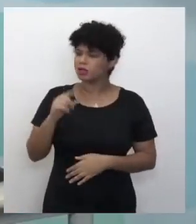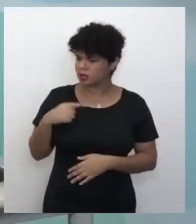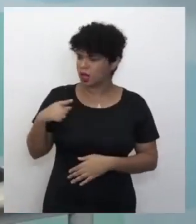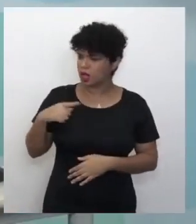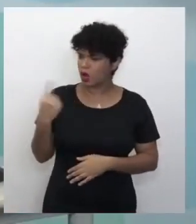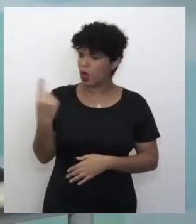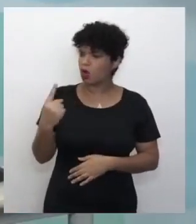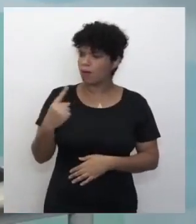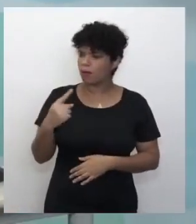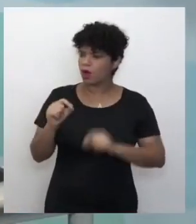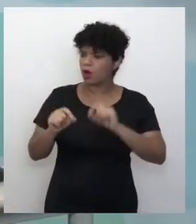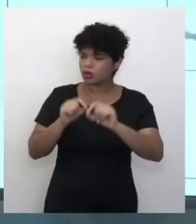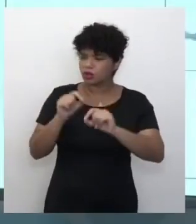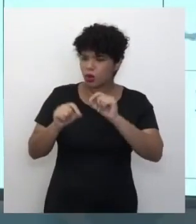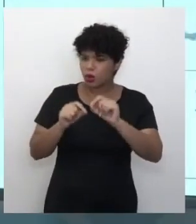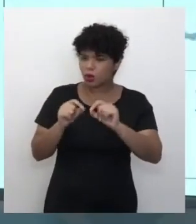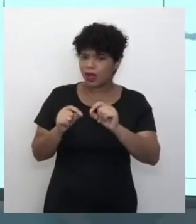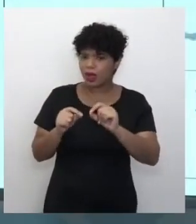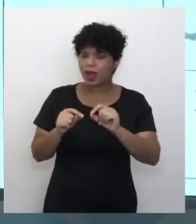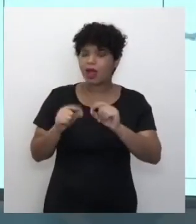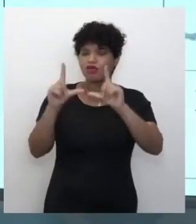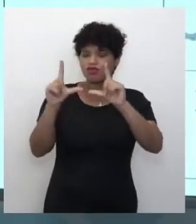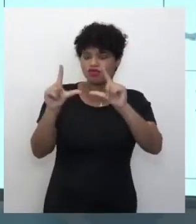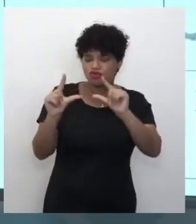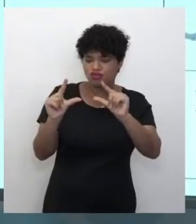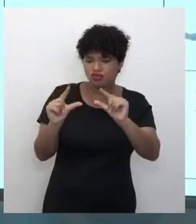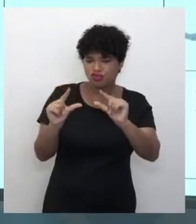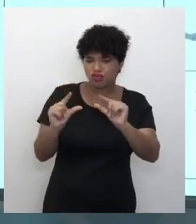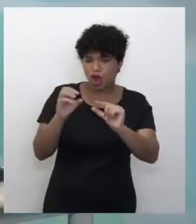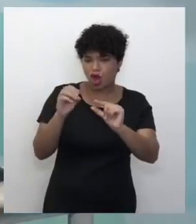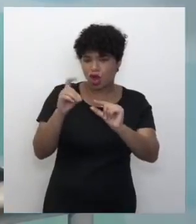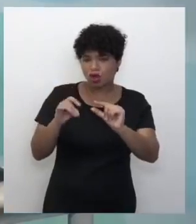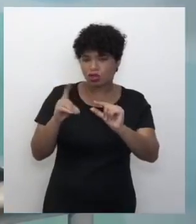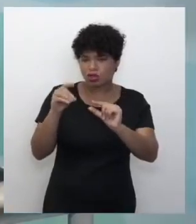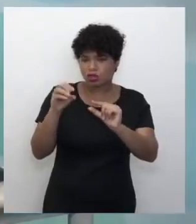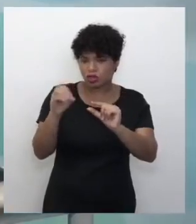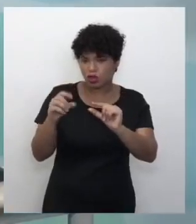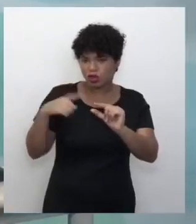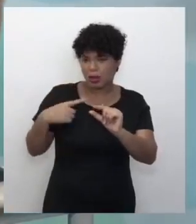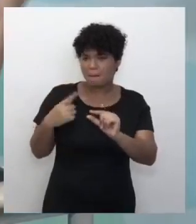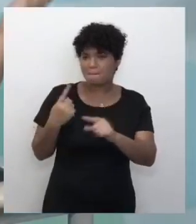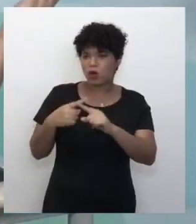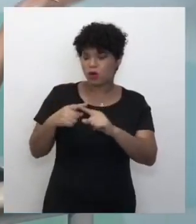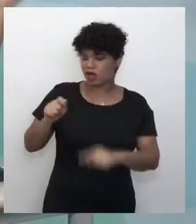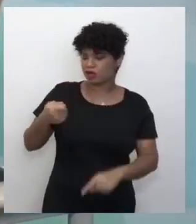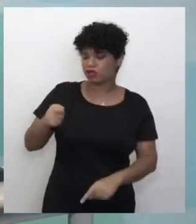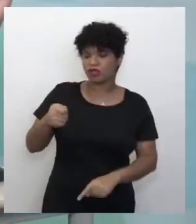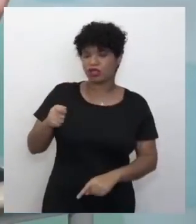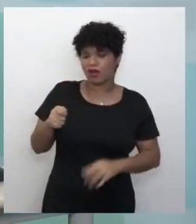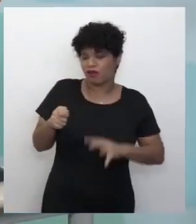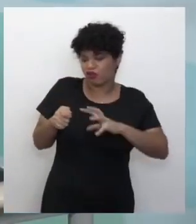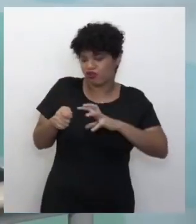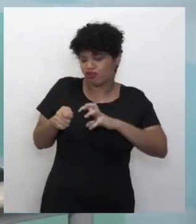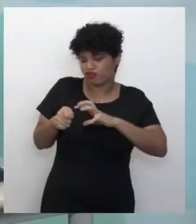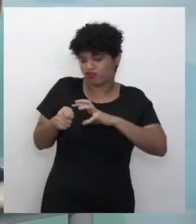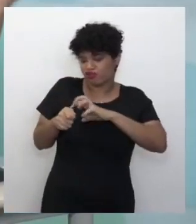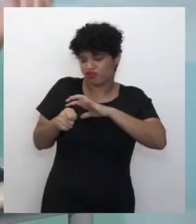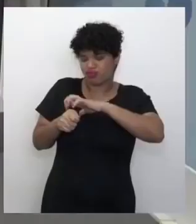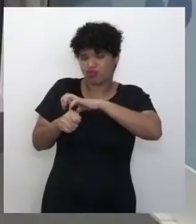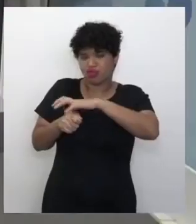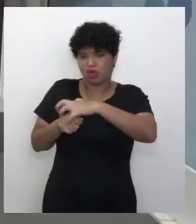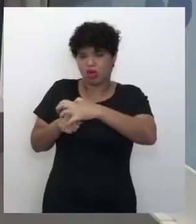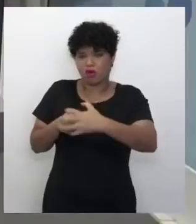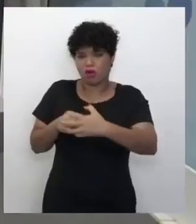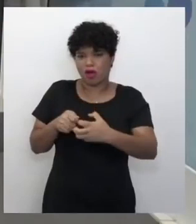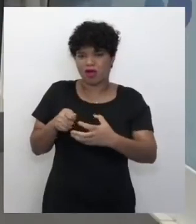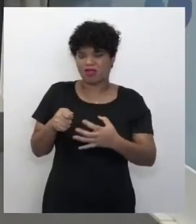uma oxirredução, não é isso, professor? Isso, oxirredução. A chave, né, de metal, ela perde íons para a natureza e, portanto, né, ela adquire